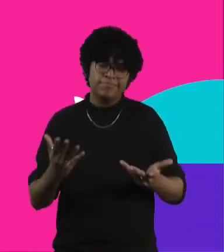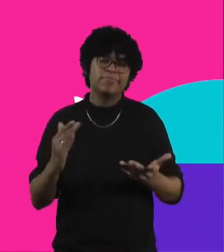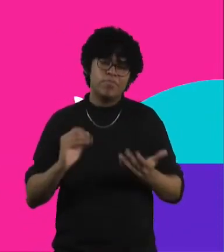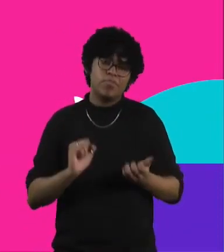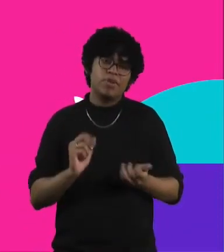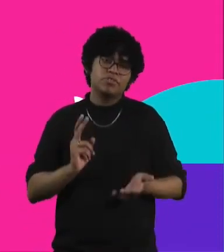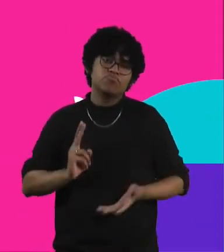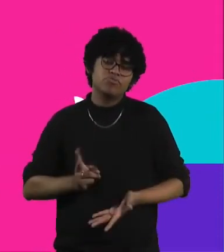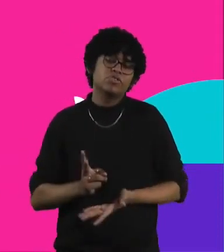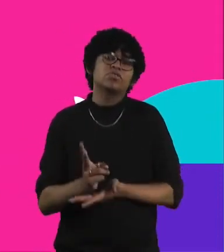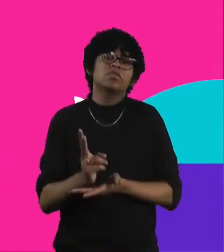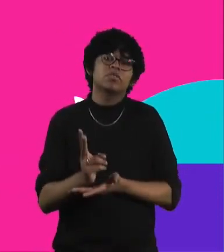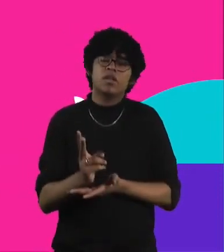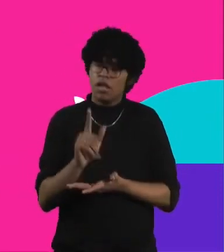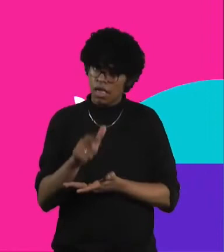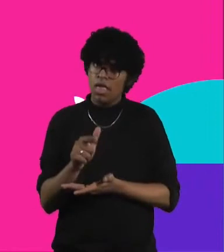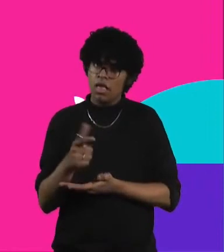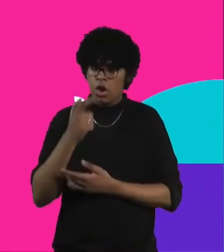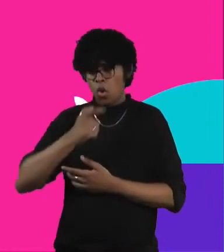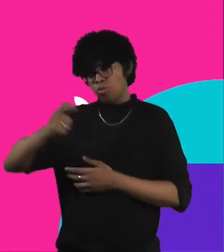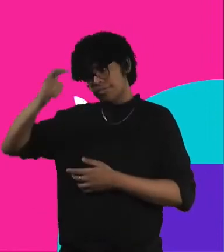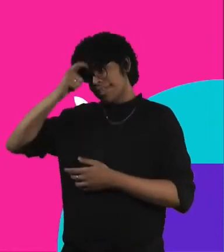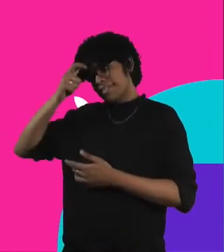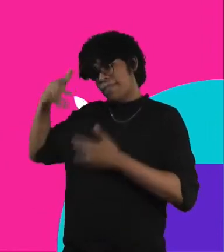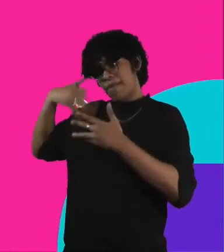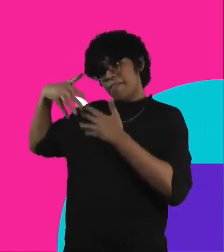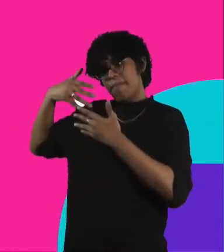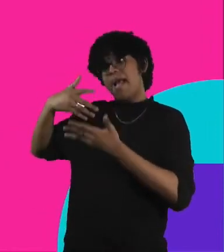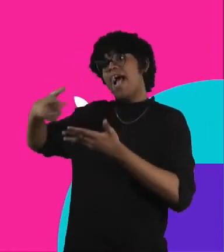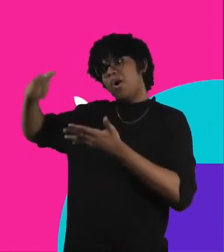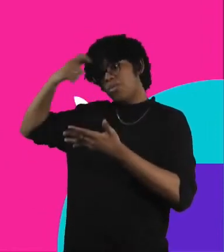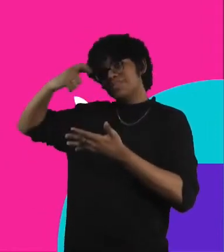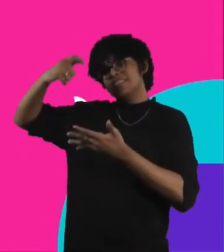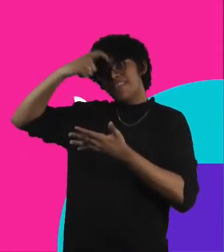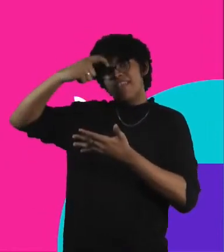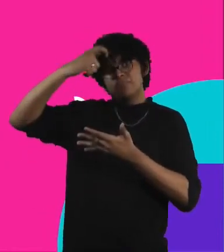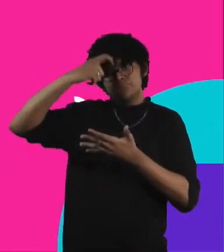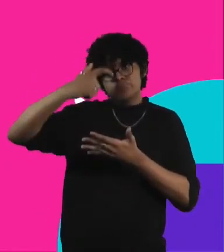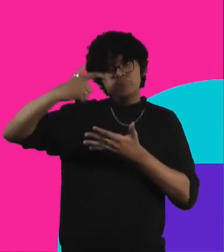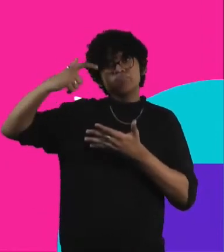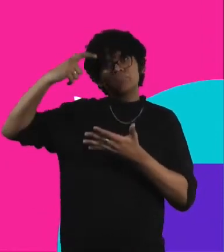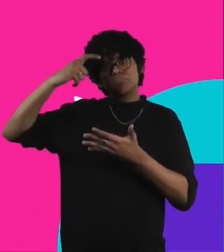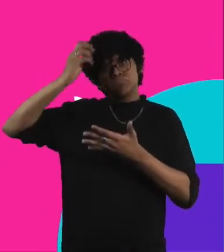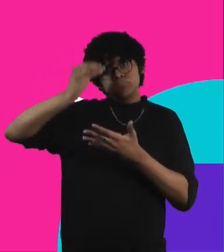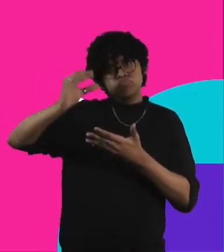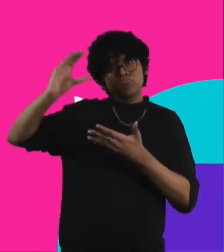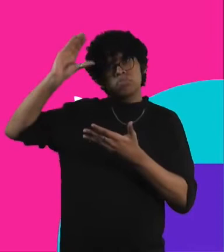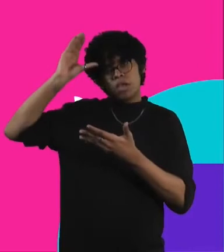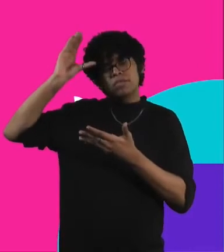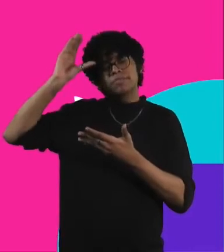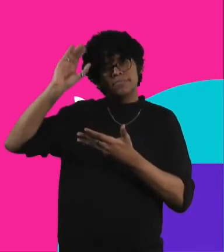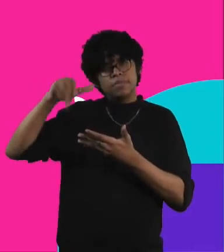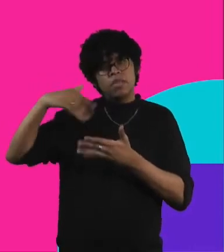consciência ao longo desse processo, né? Como que você vai descobrindo as coisas que você precisa fazer e onde evoluir para atingir esse objetivo.